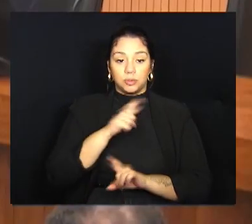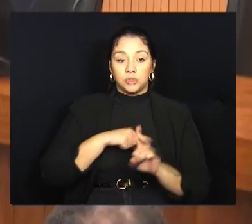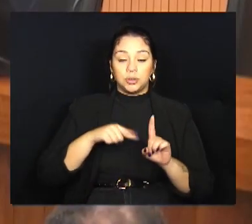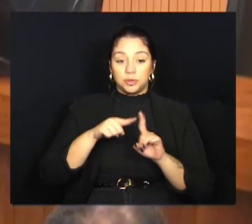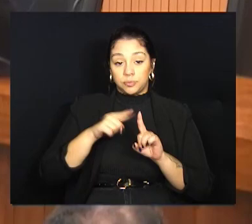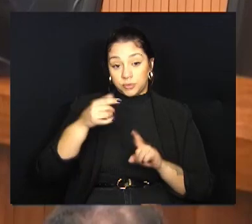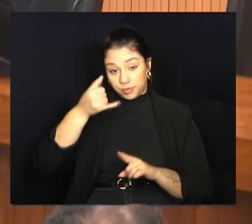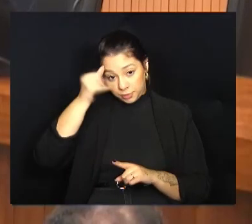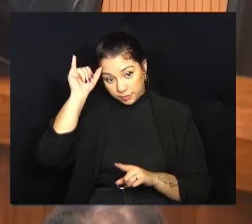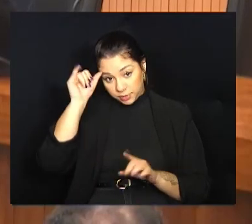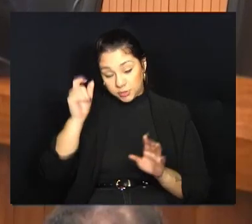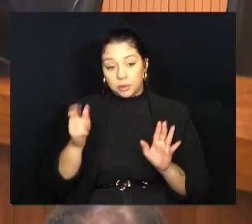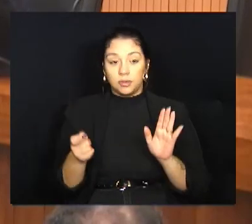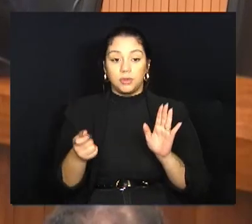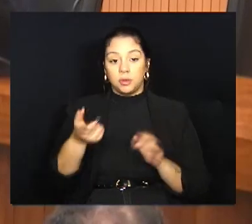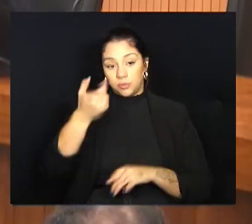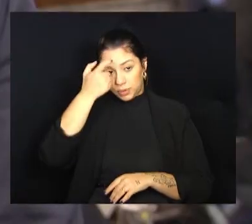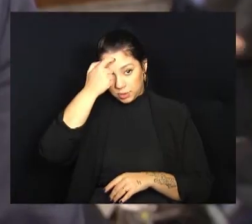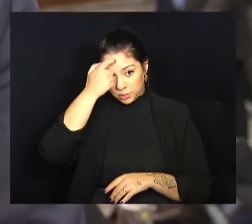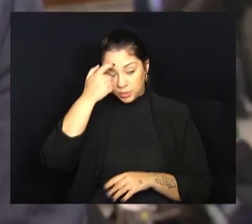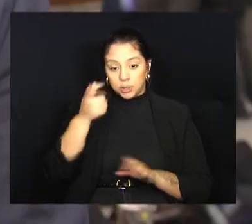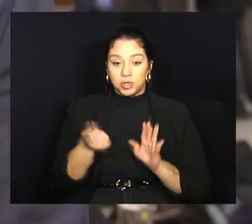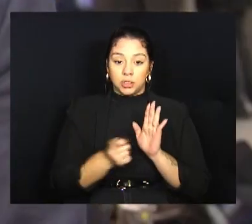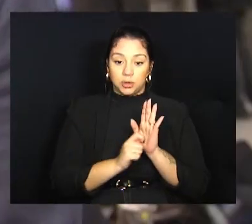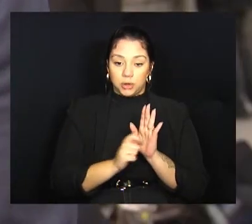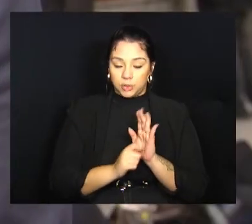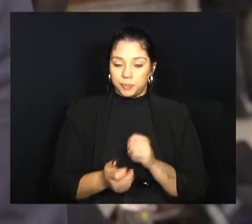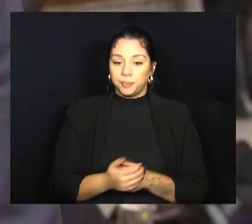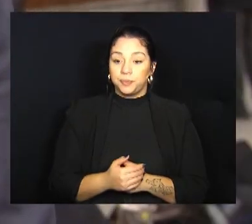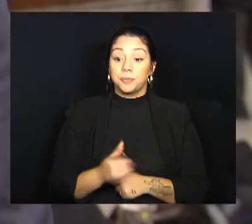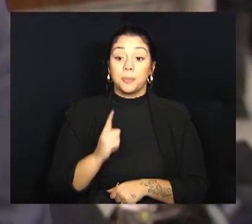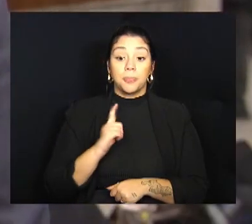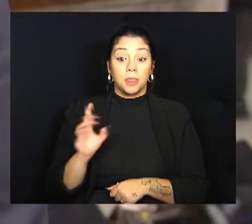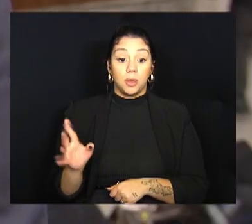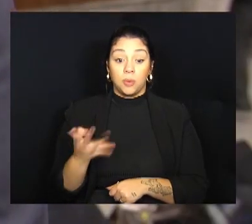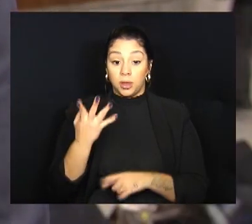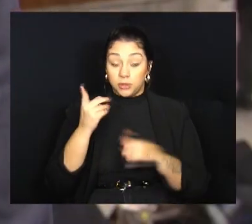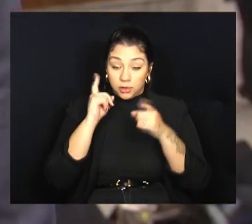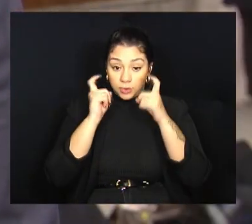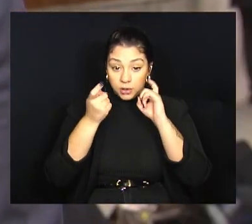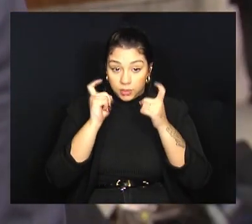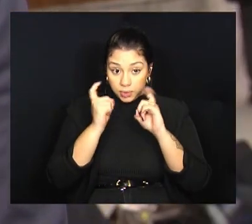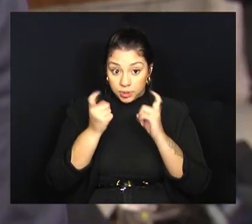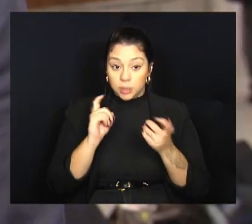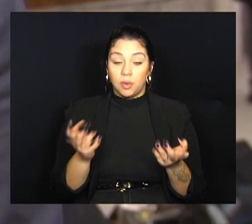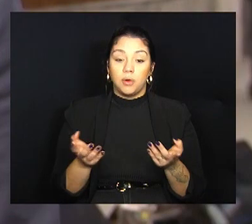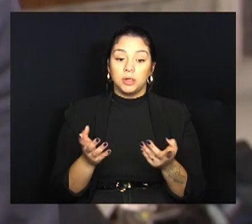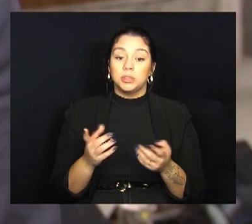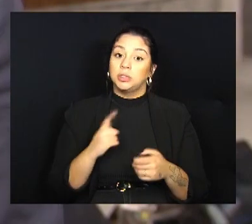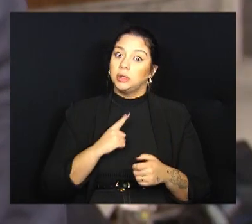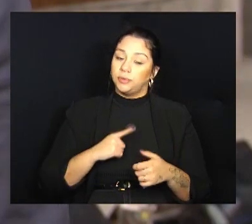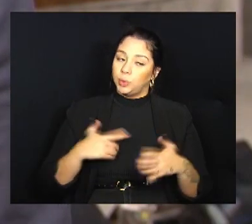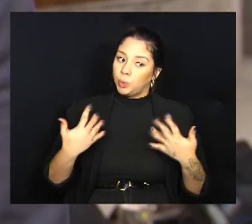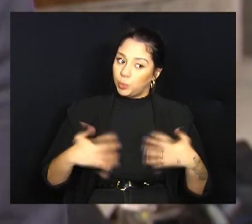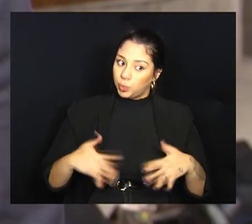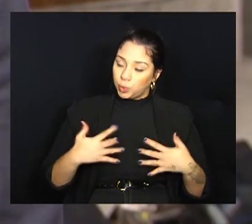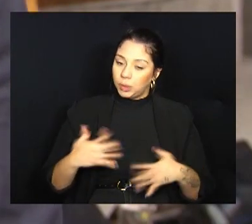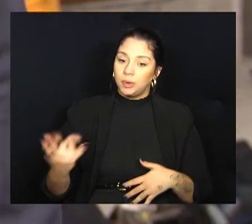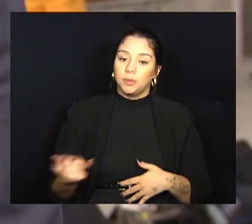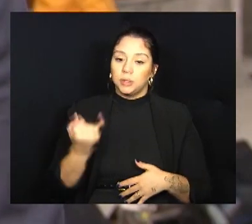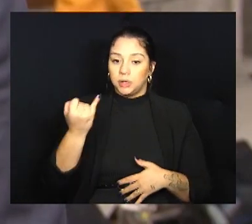e conscientização contra as drogas. Foram 4 reuniões muito produtivas,